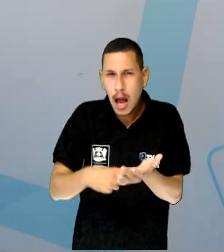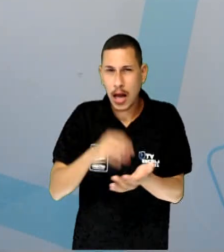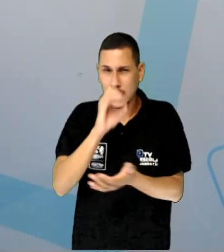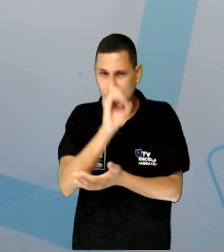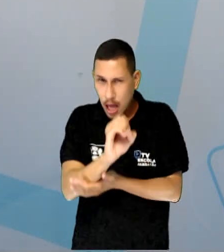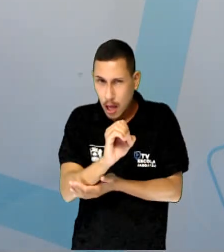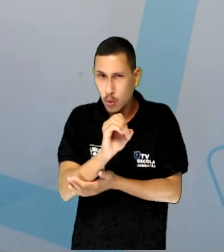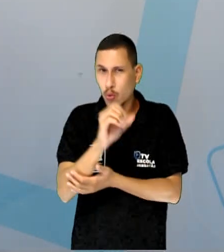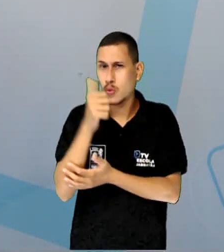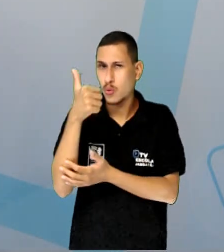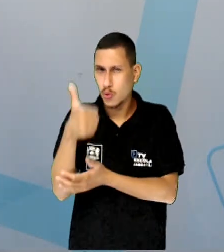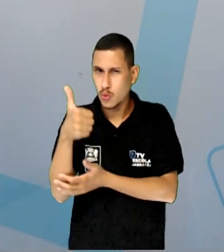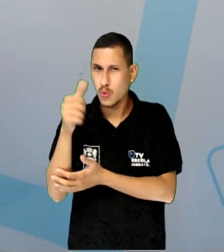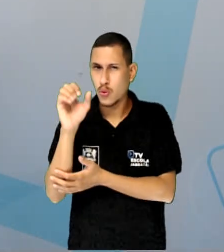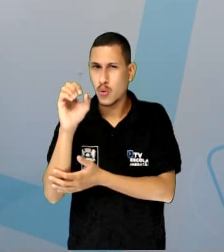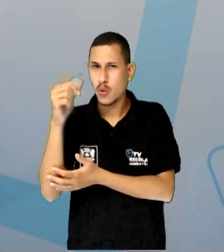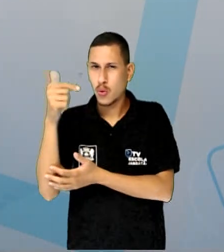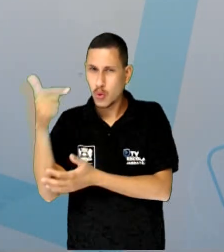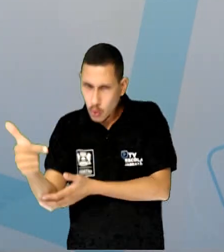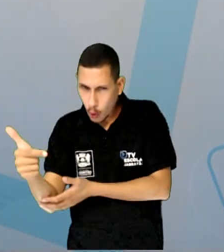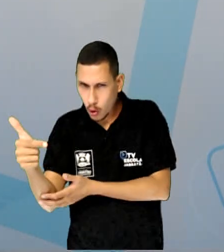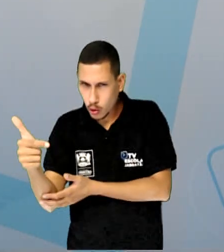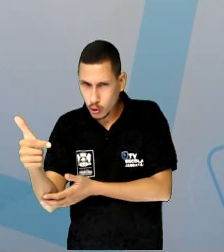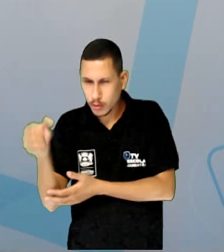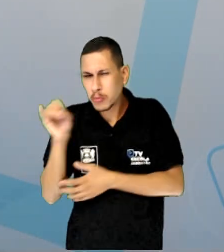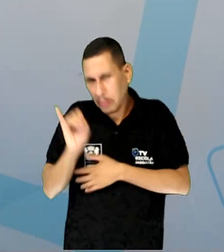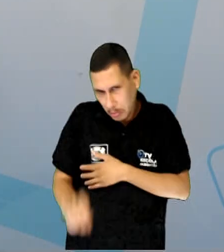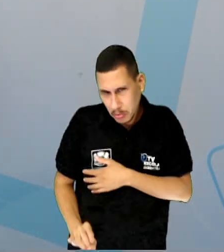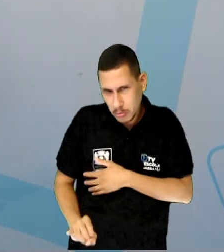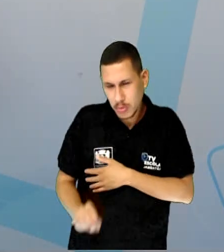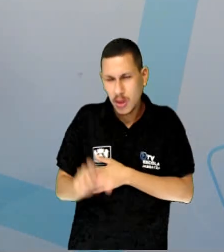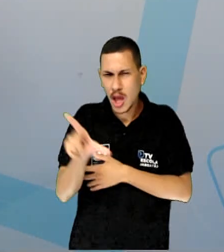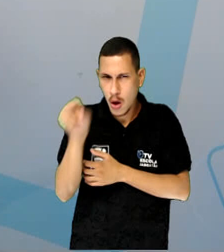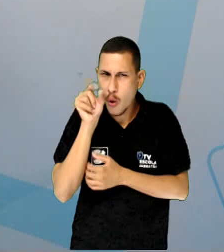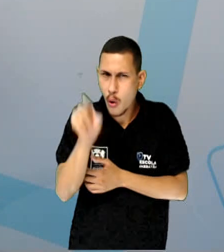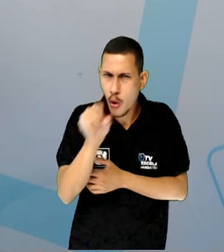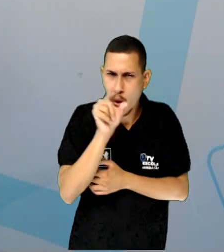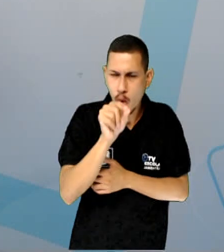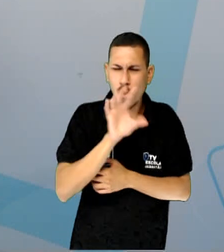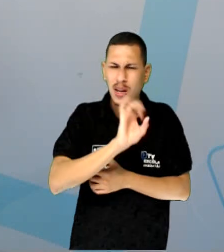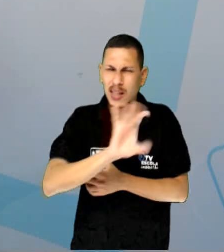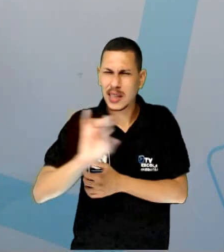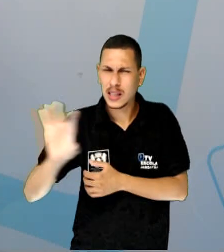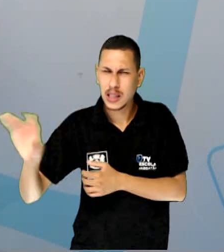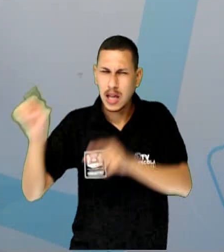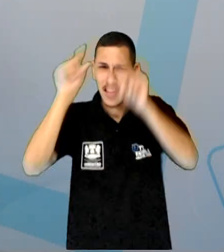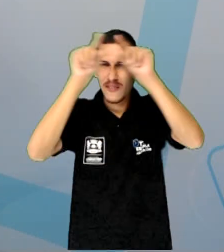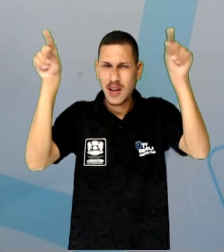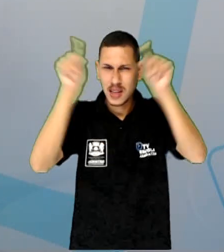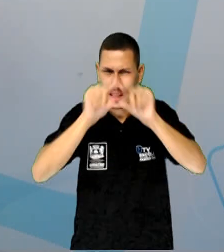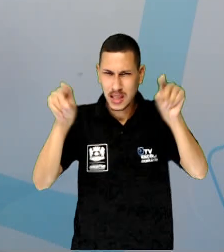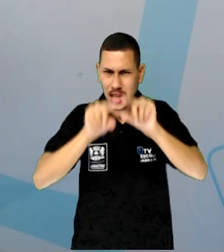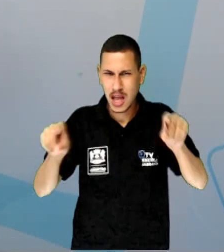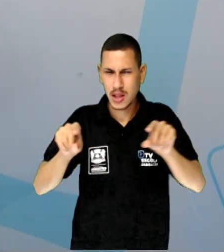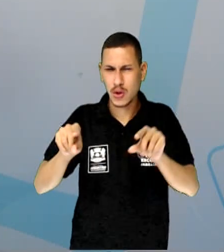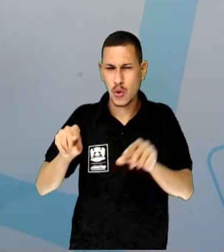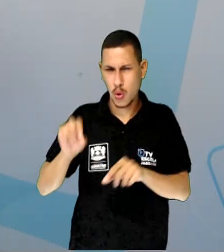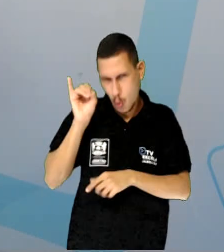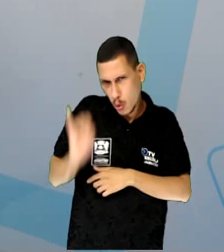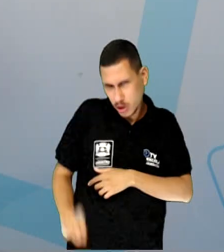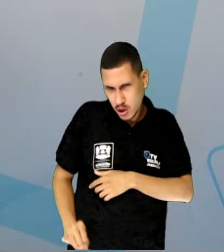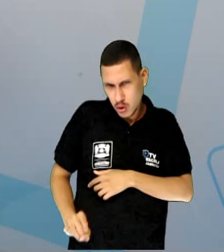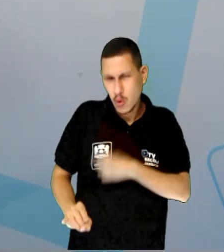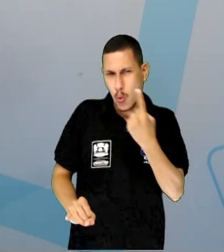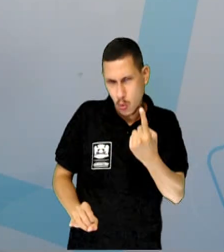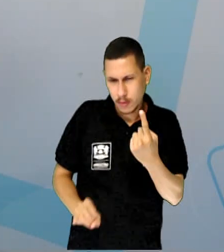conditional, a second conditional. Ou seja, cada uma dessas sentenças é uma conditional,